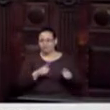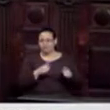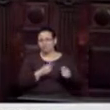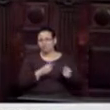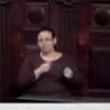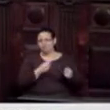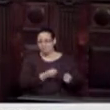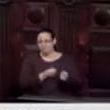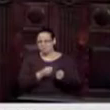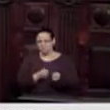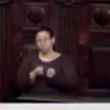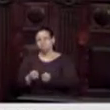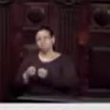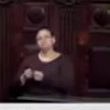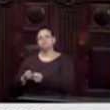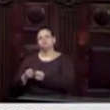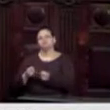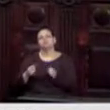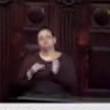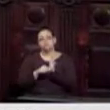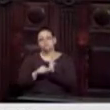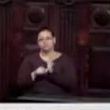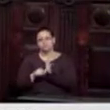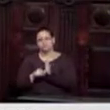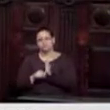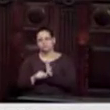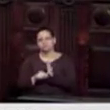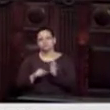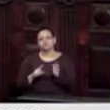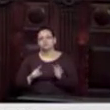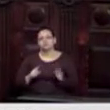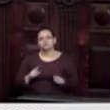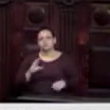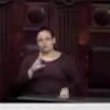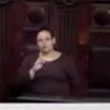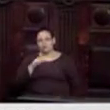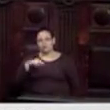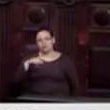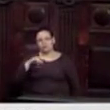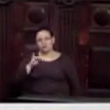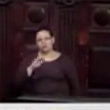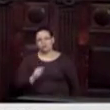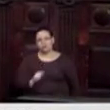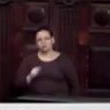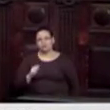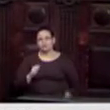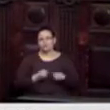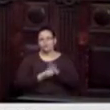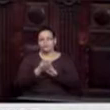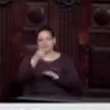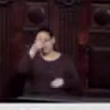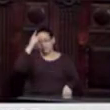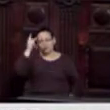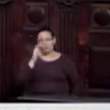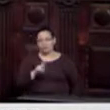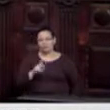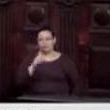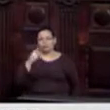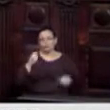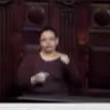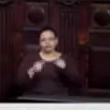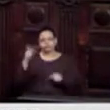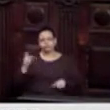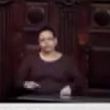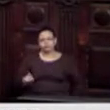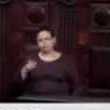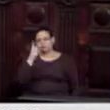ruas do centro da cidade, da Candelária até a Glória, de várias pessoas. Não foram só parlamentares, não. Teve parlamentares,